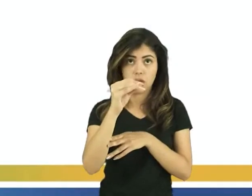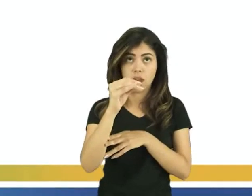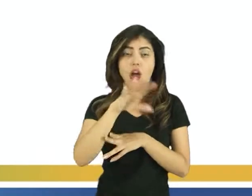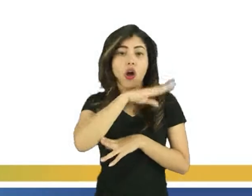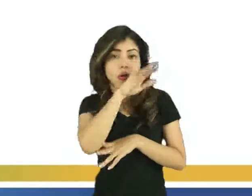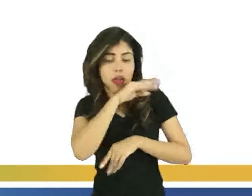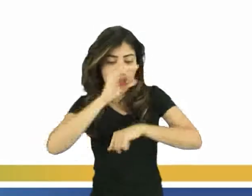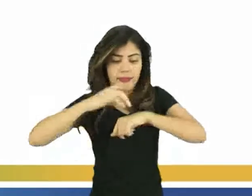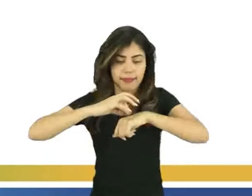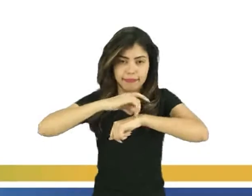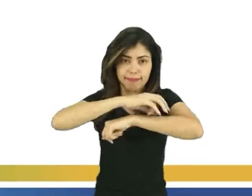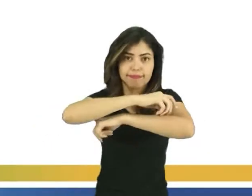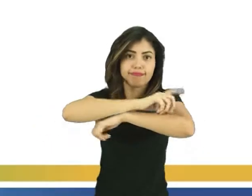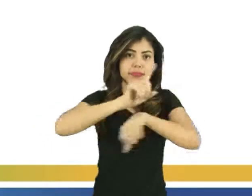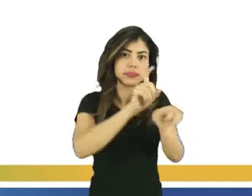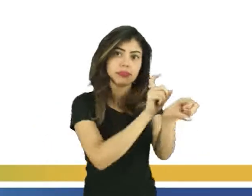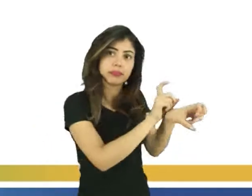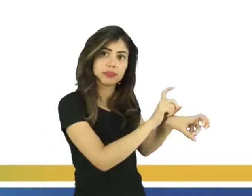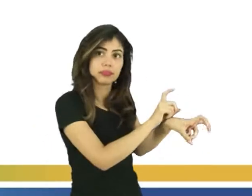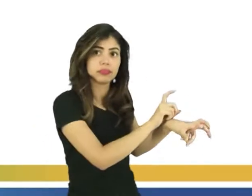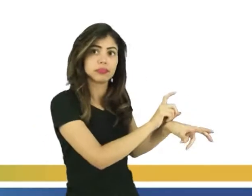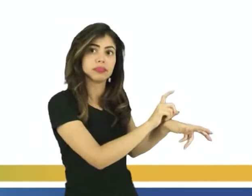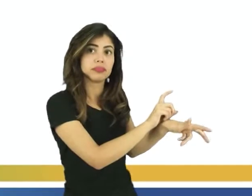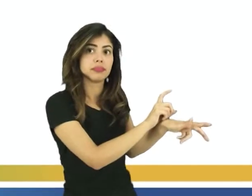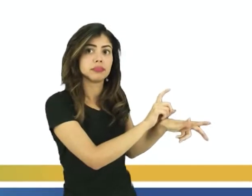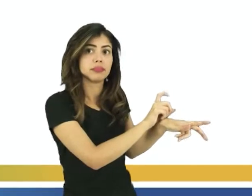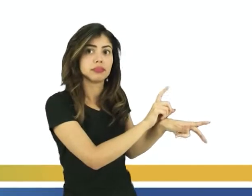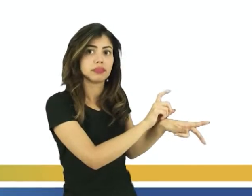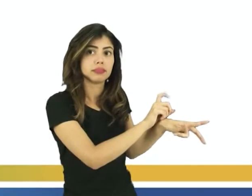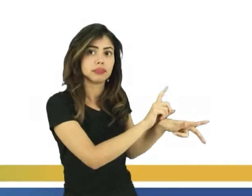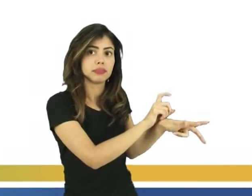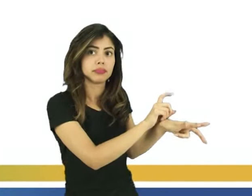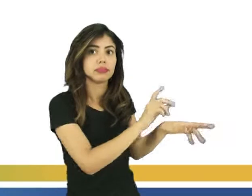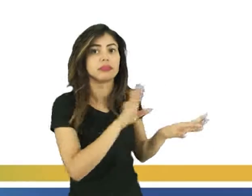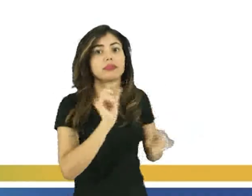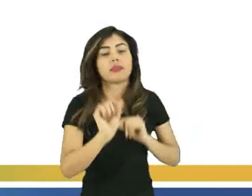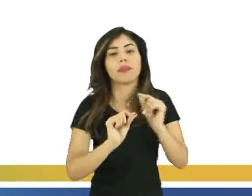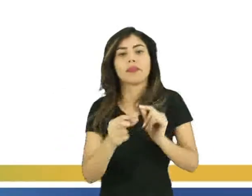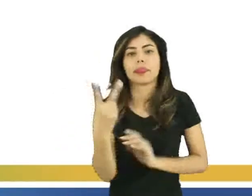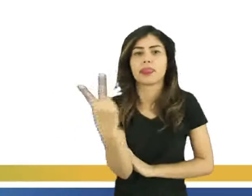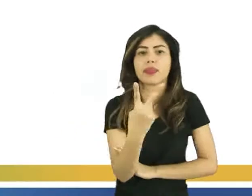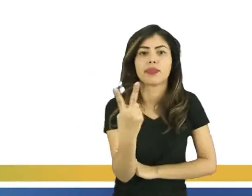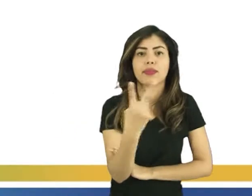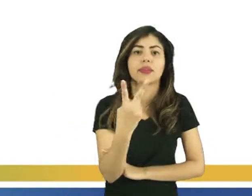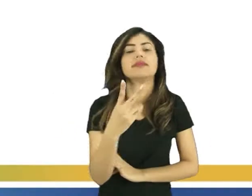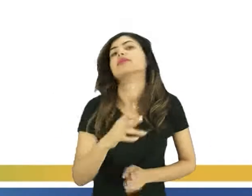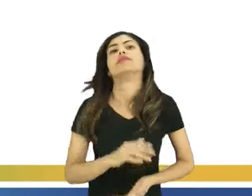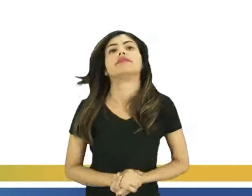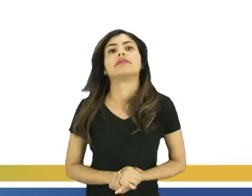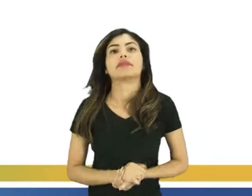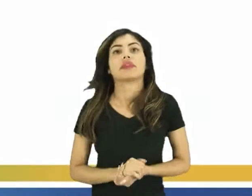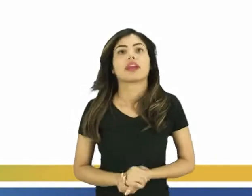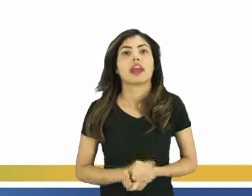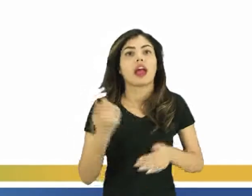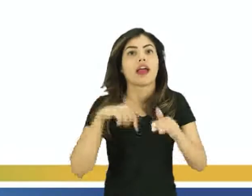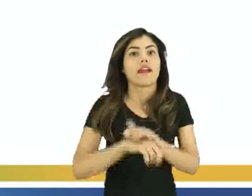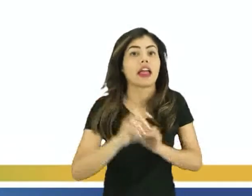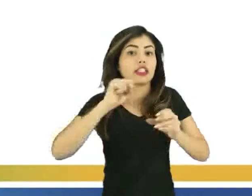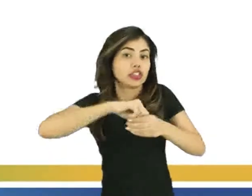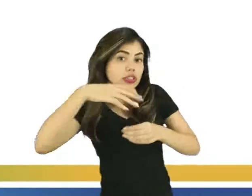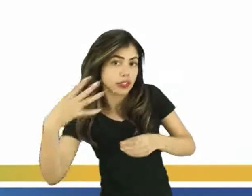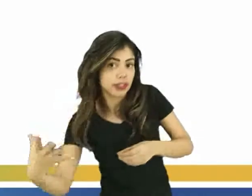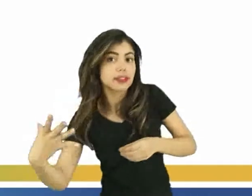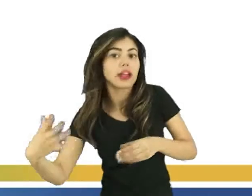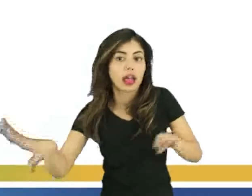A maioria das espécies vai apresentar um tipo de reprodução sexuada, tá? Precisa de 2 indivíduos, e a fecundação pode ser externa,